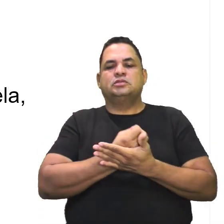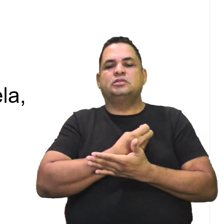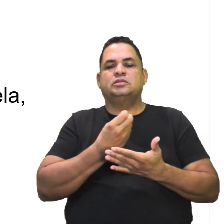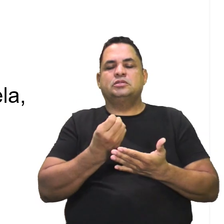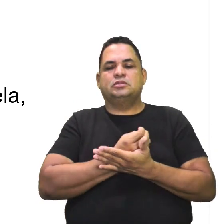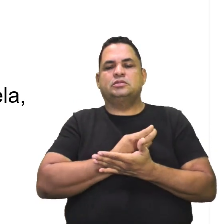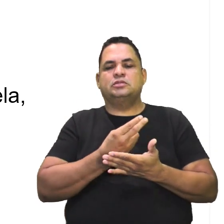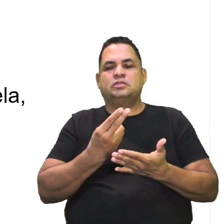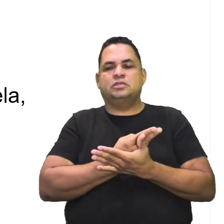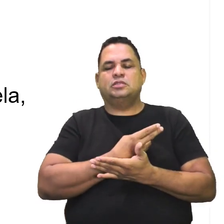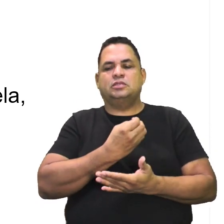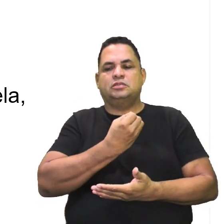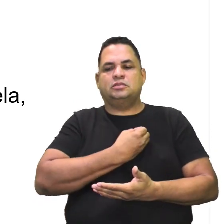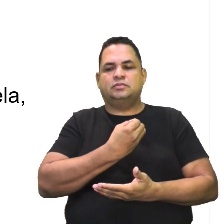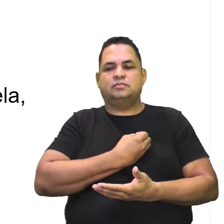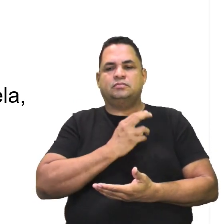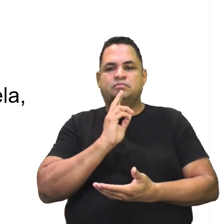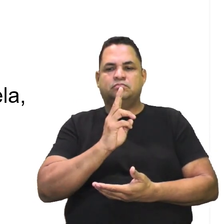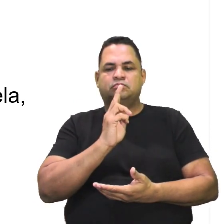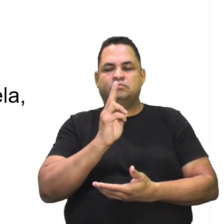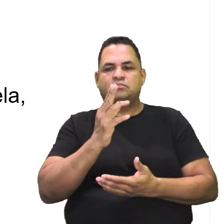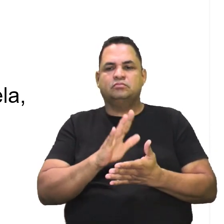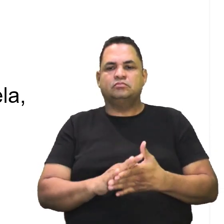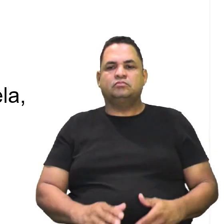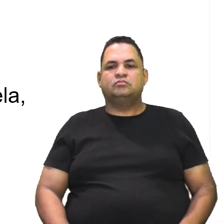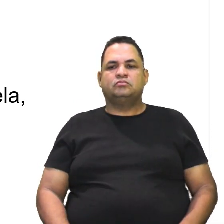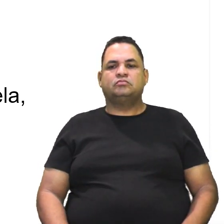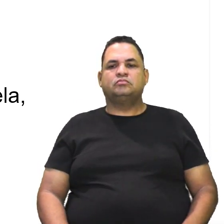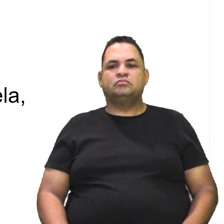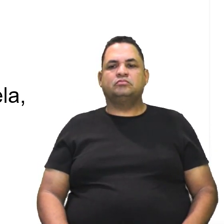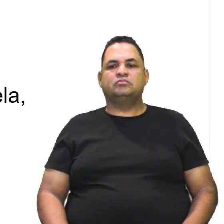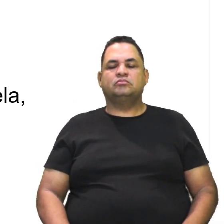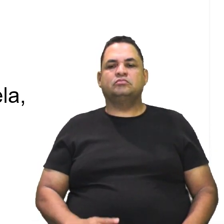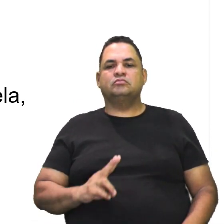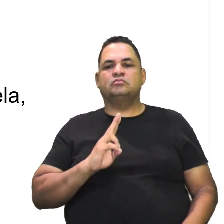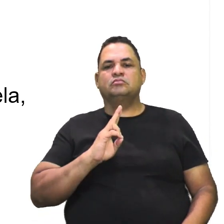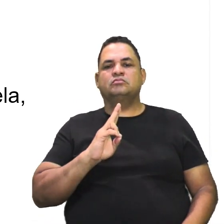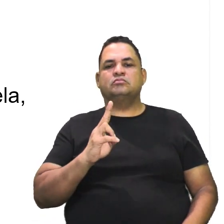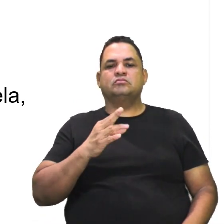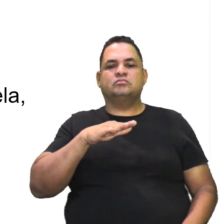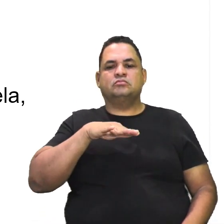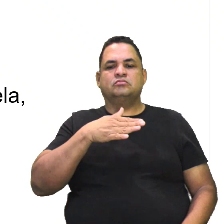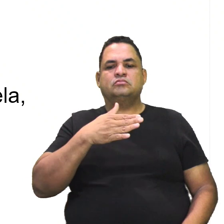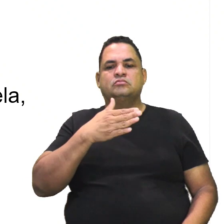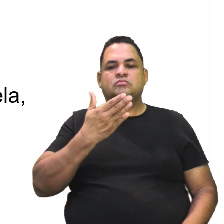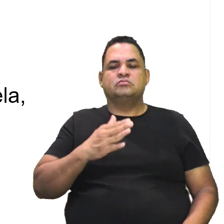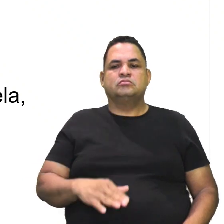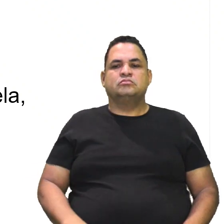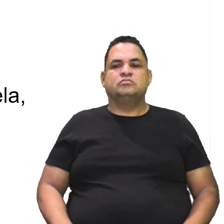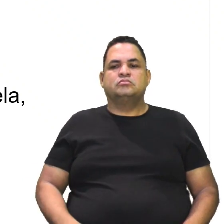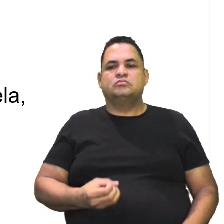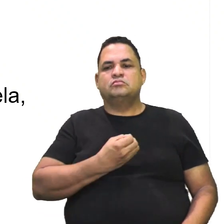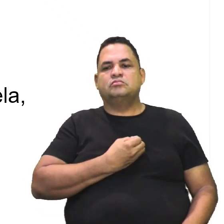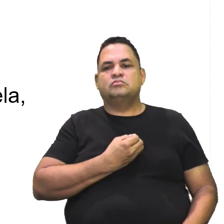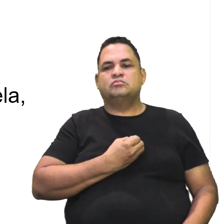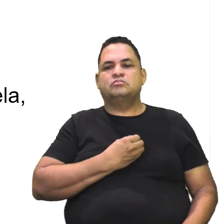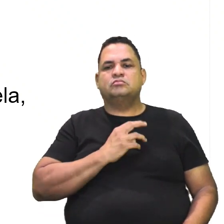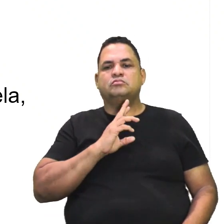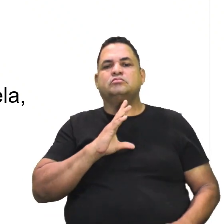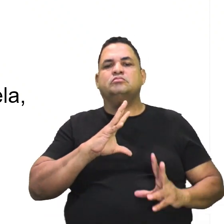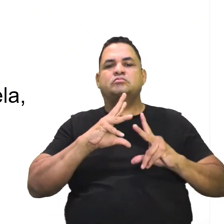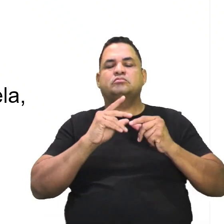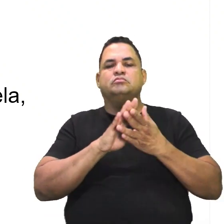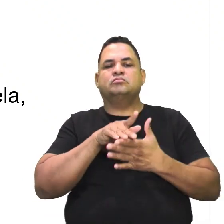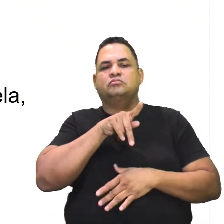questão de manter o mesmo nível todos os dias. Quem manteve mais ou menos a mesma nota todas as